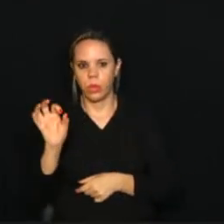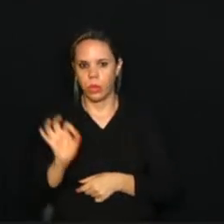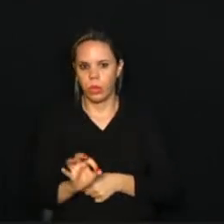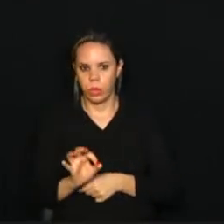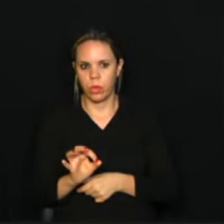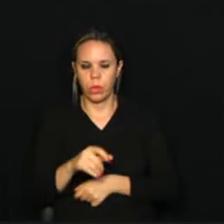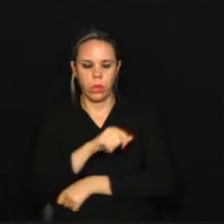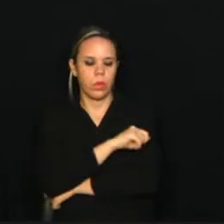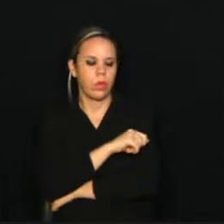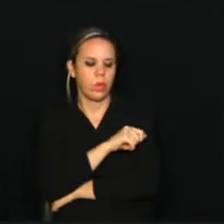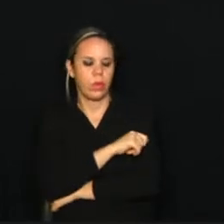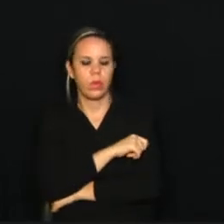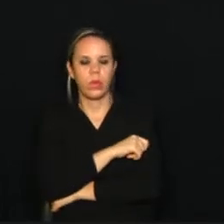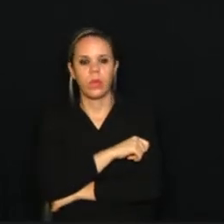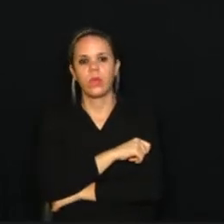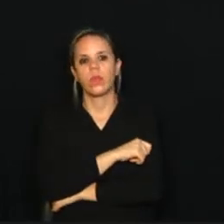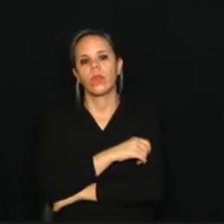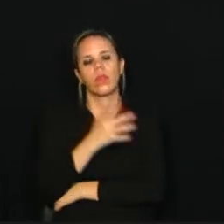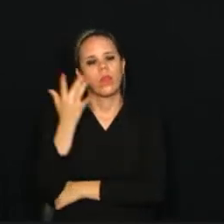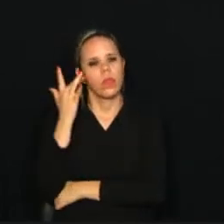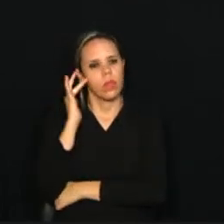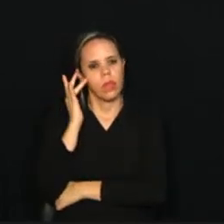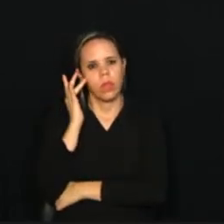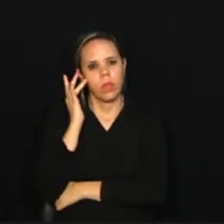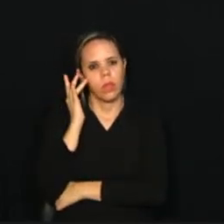dos alunos e acho que